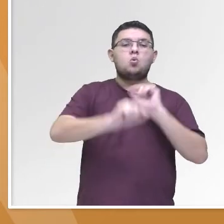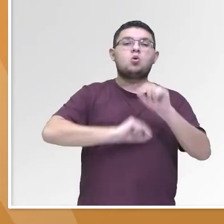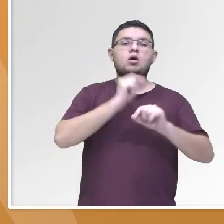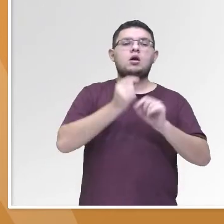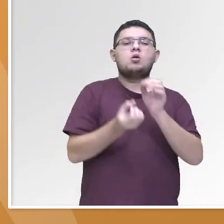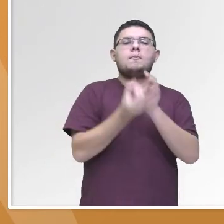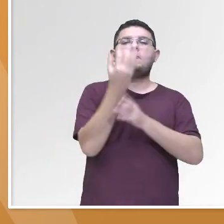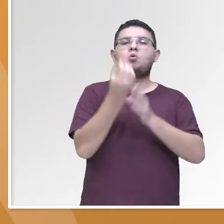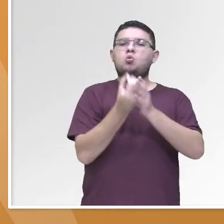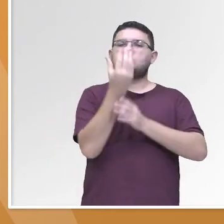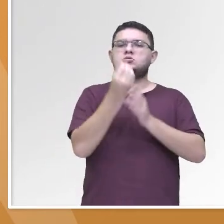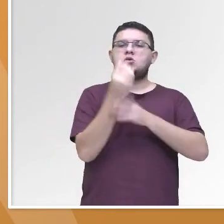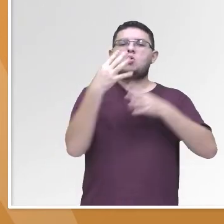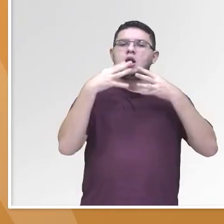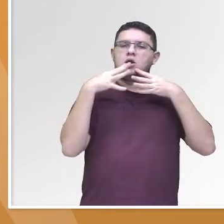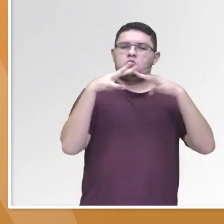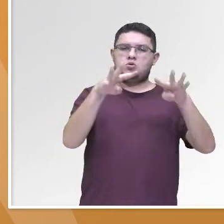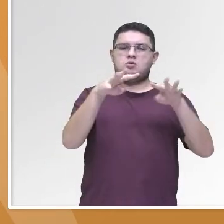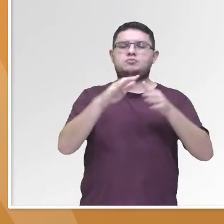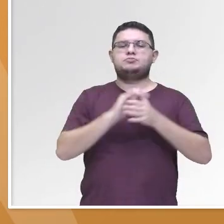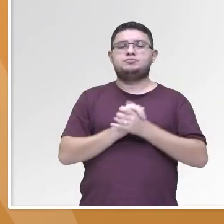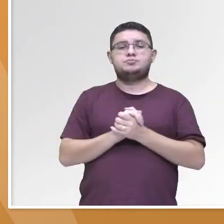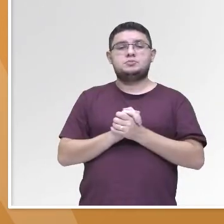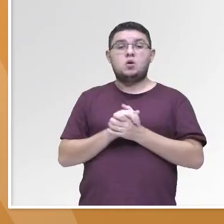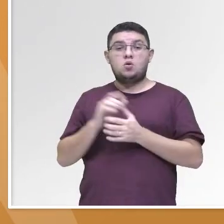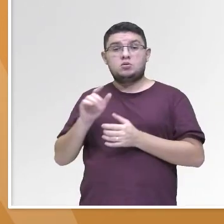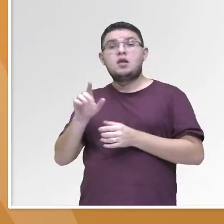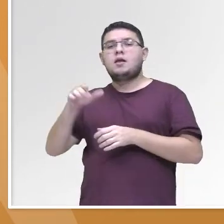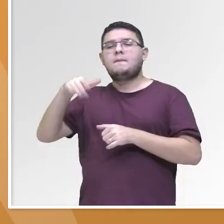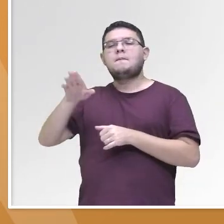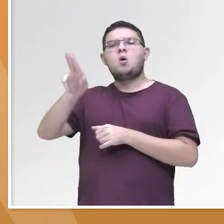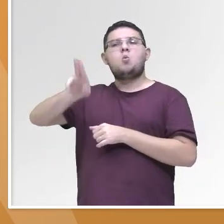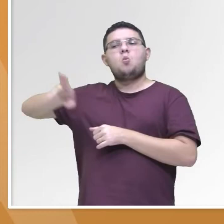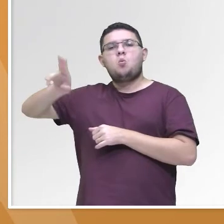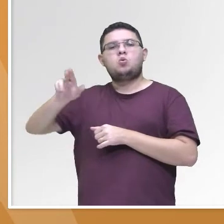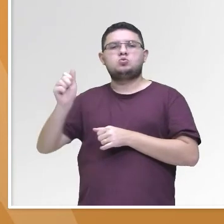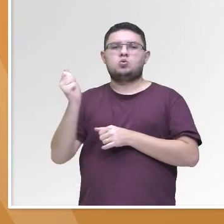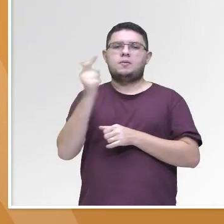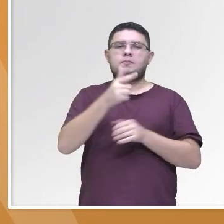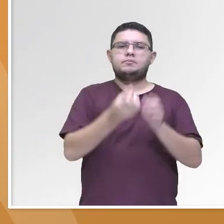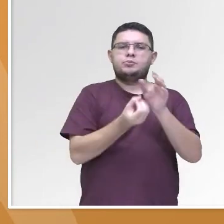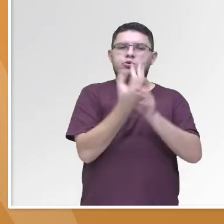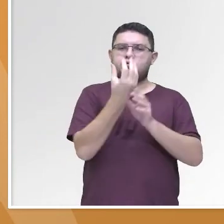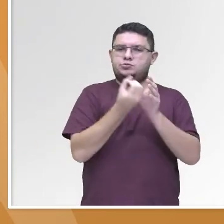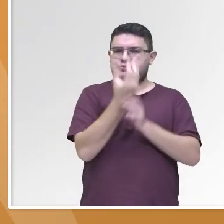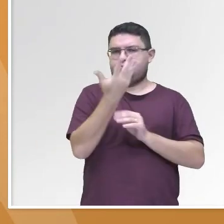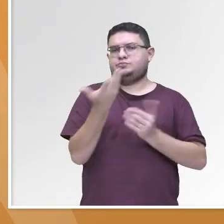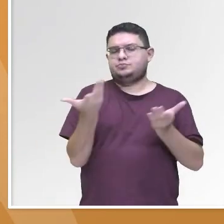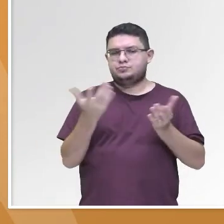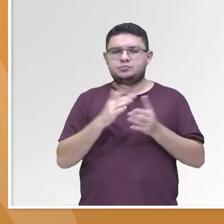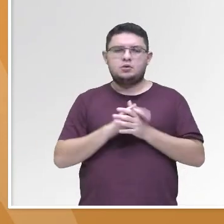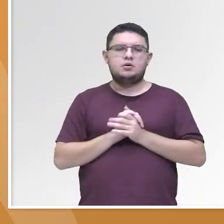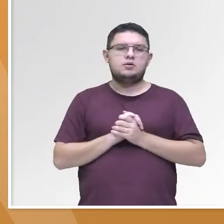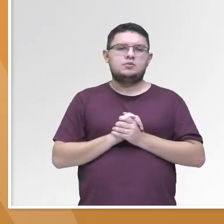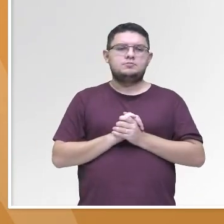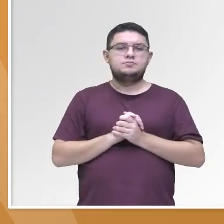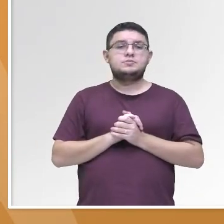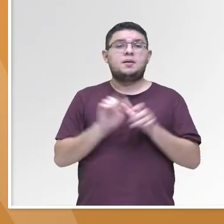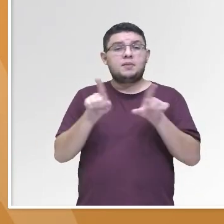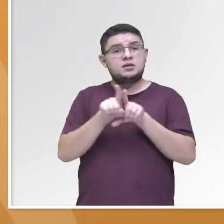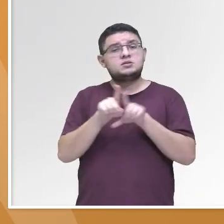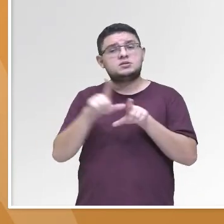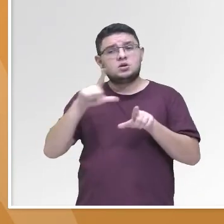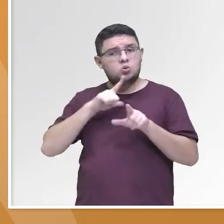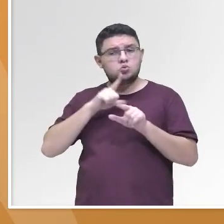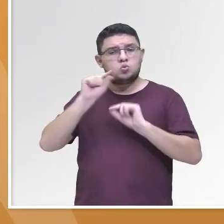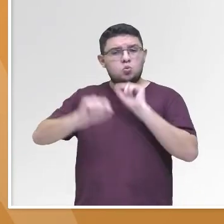repor, né? Então, a gente tem essa divisão em renováveis e não renováveis, né? A gente tem até uma divisão, inclusive, quanto